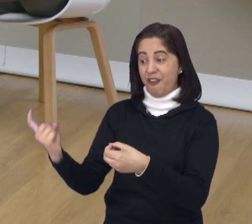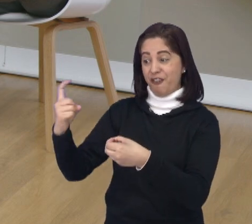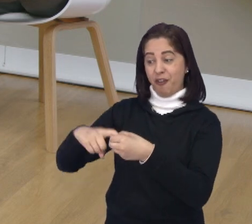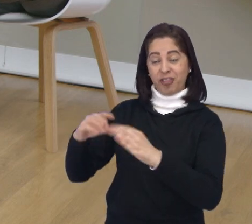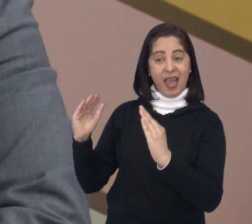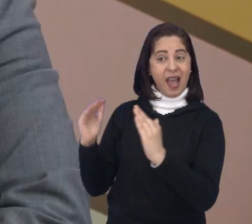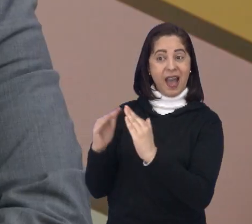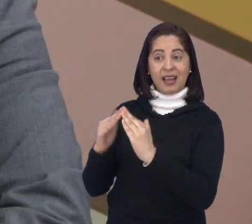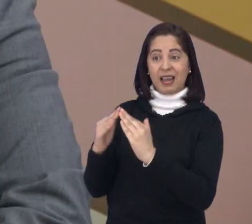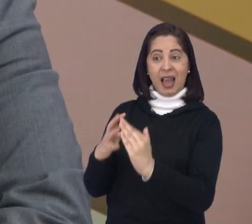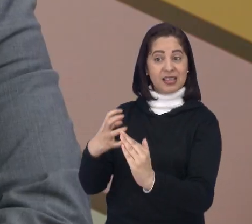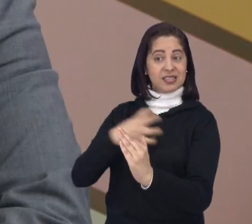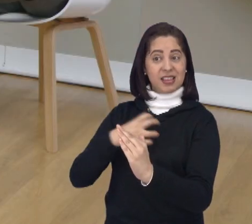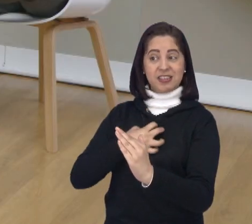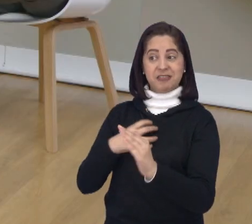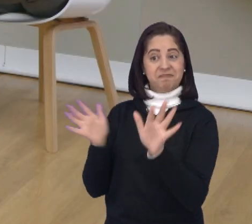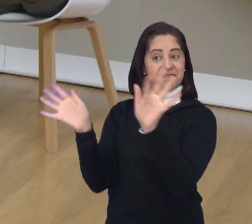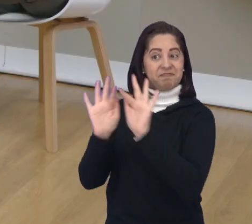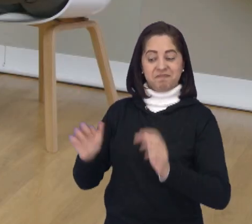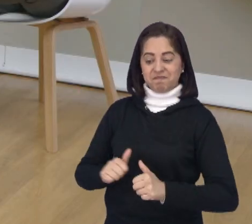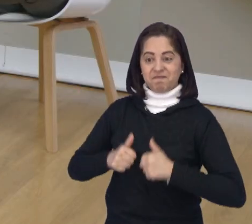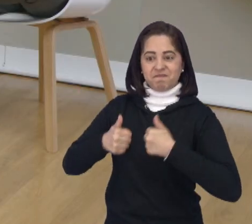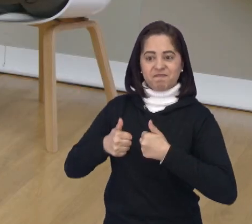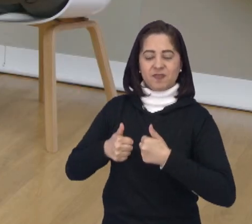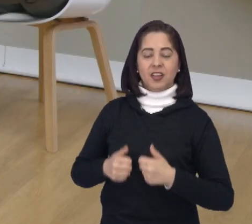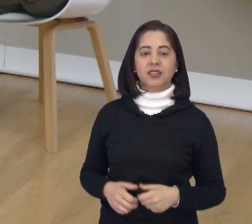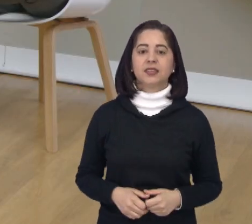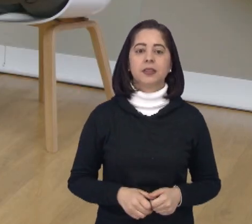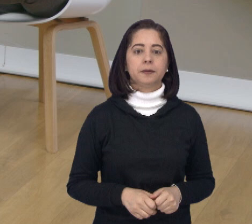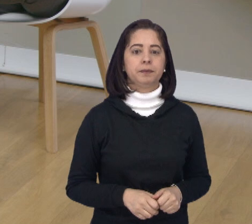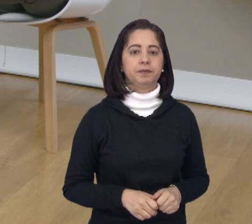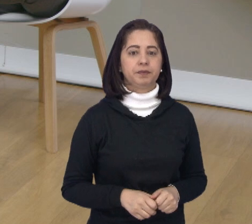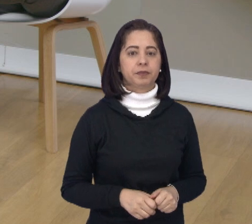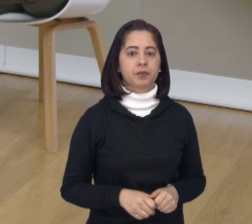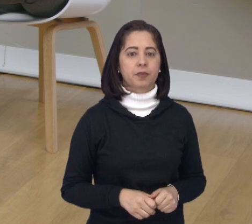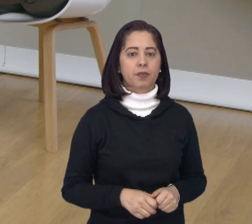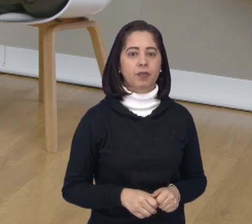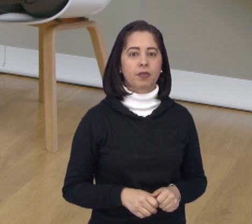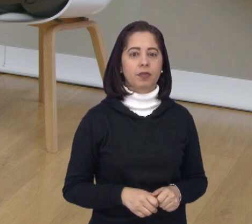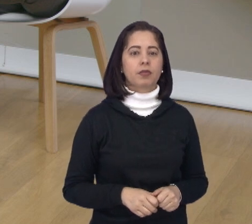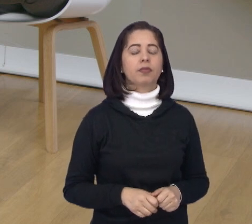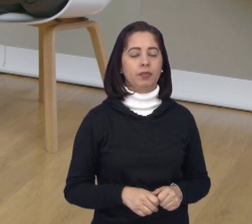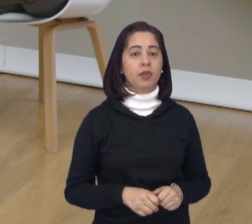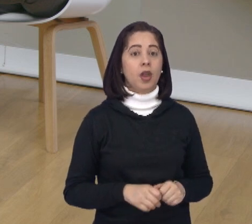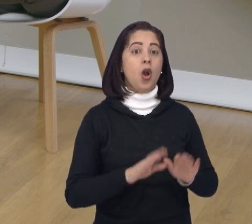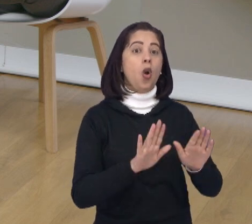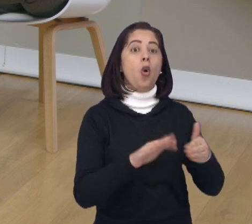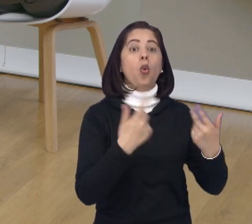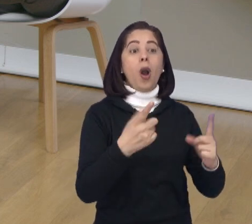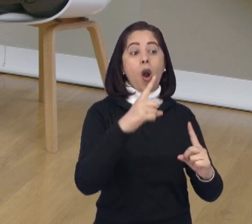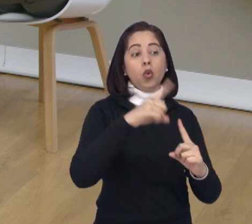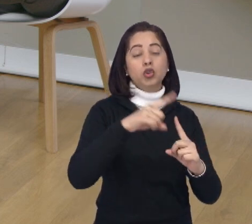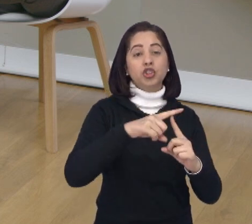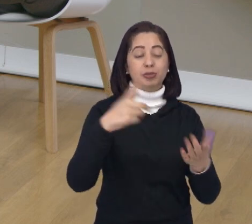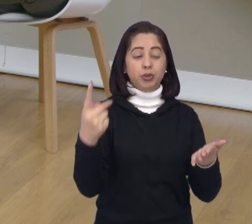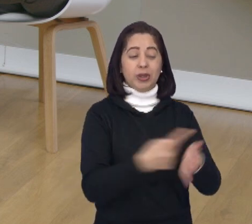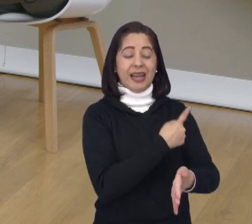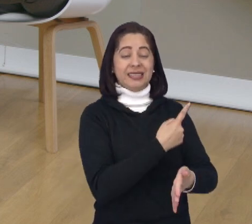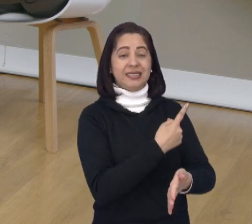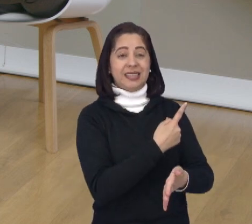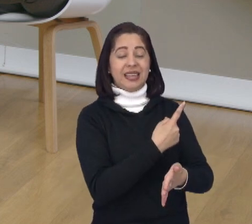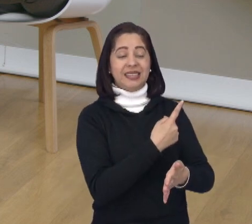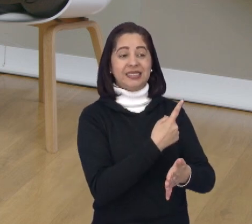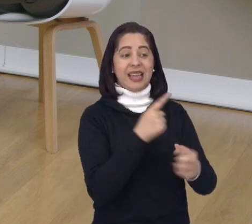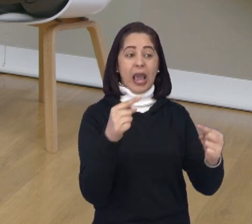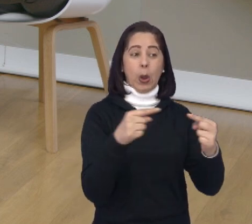própria saúde, né? Perfeito, doutor. E quais tipos, né, de acidentes são considerados acidentes de trabalho? Como que a gente pode separar?